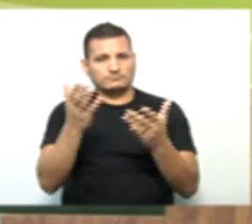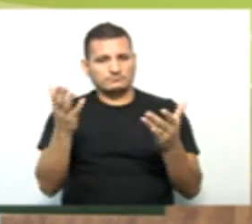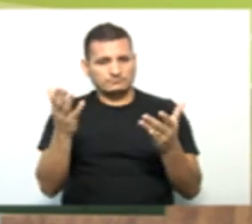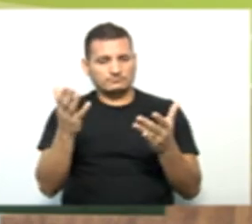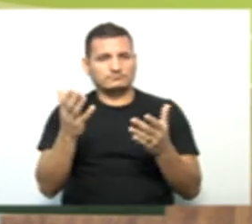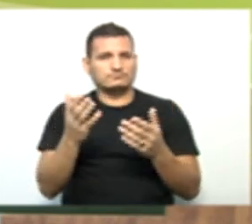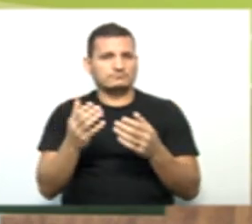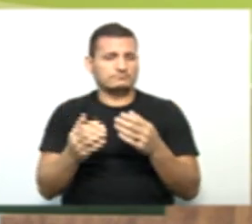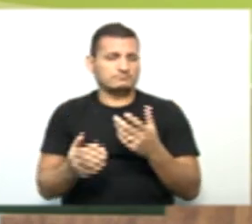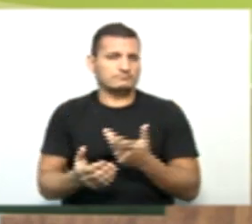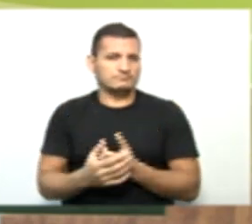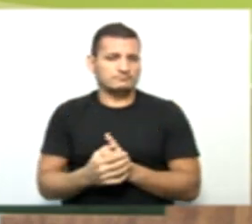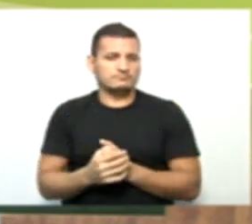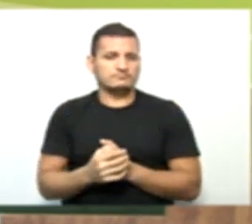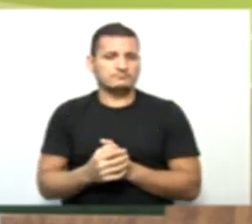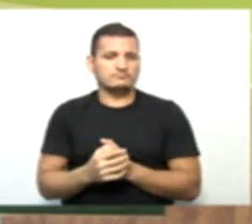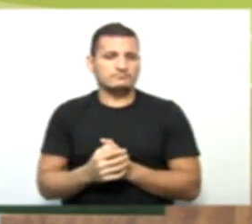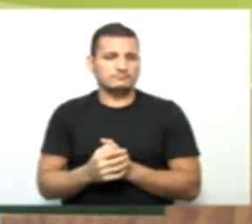se dar muito bem.